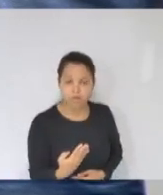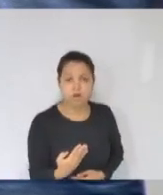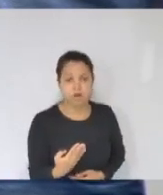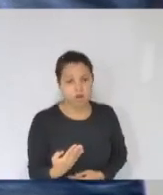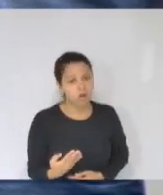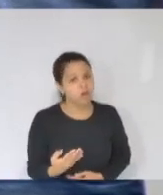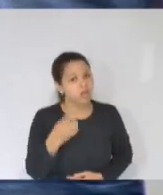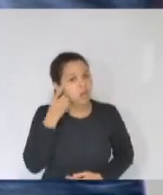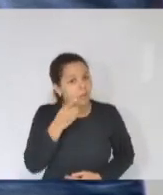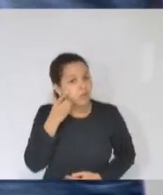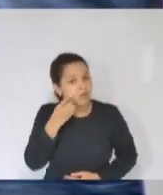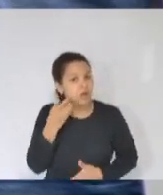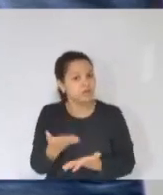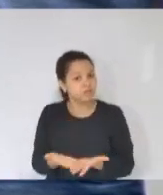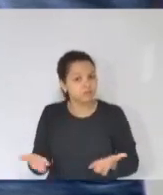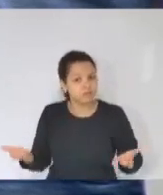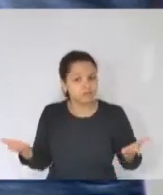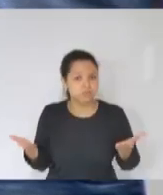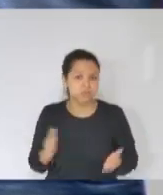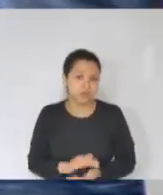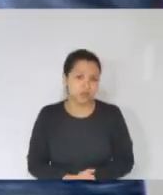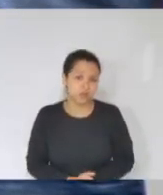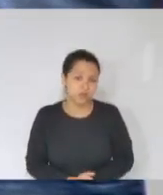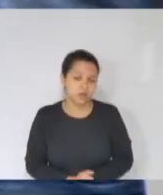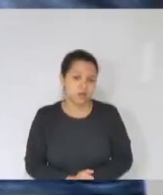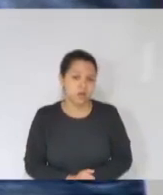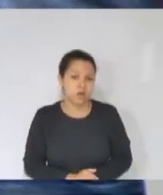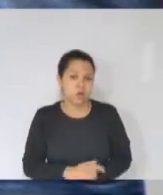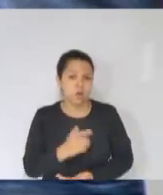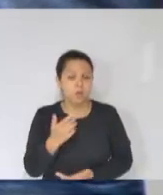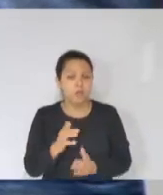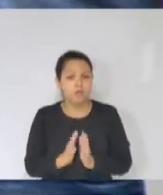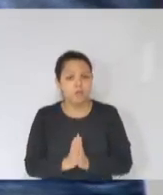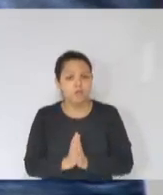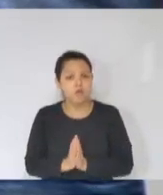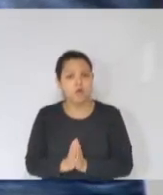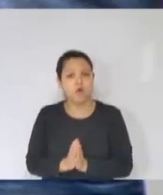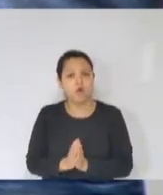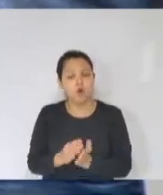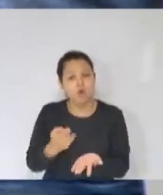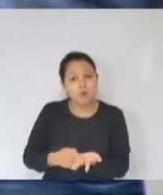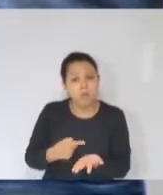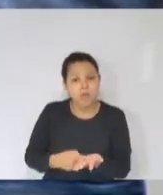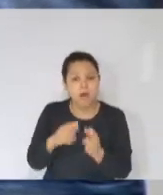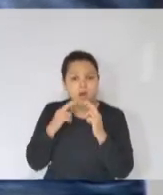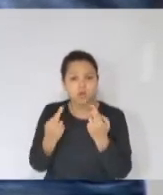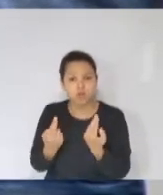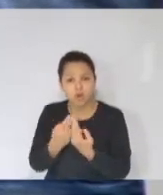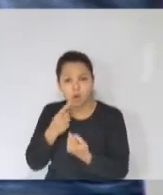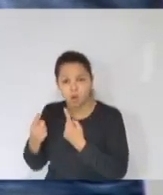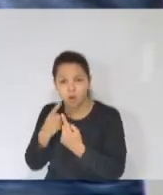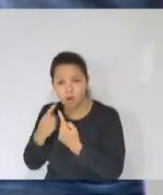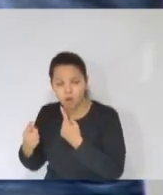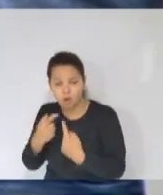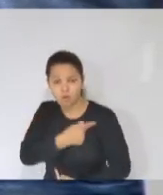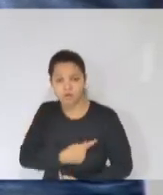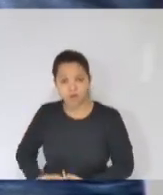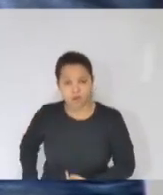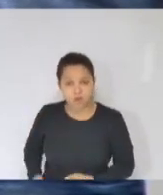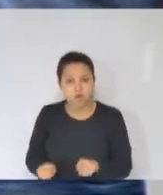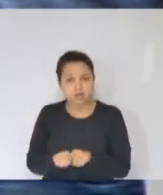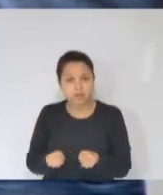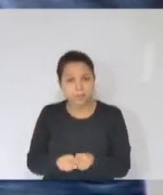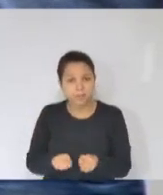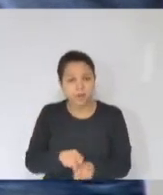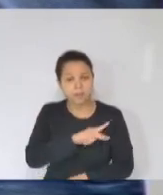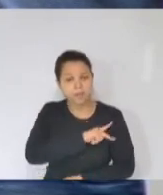gente conseguir uma conversa com o governador do Estado, com o presidente da República,